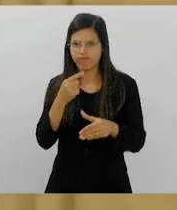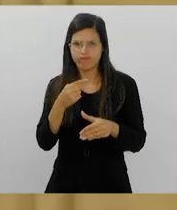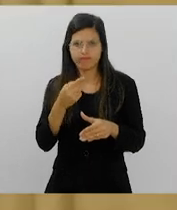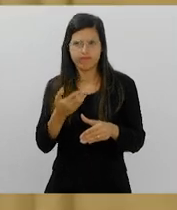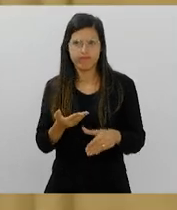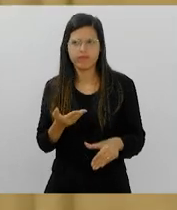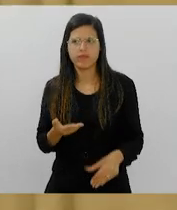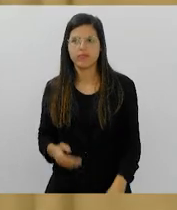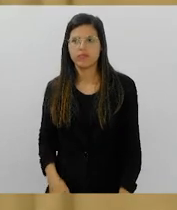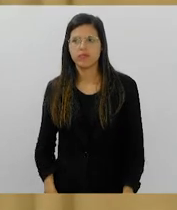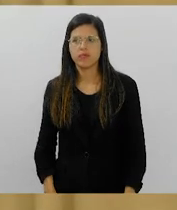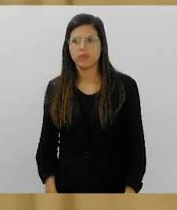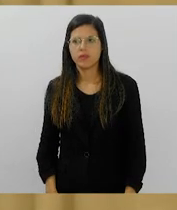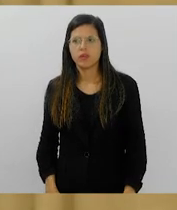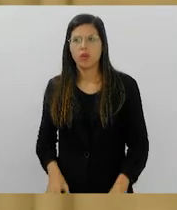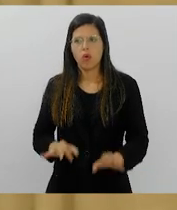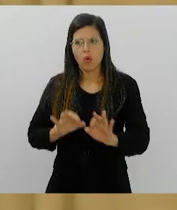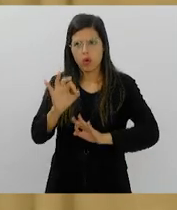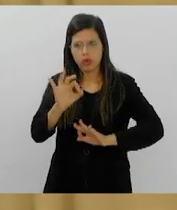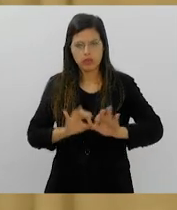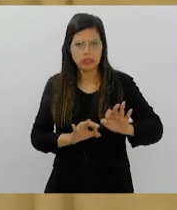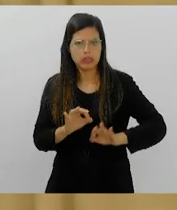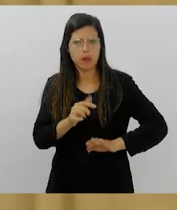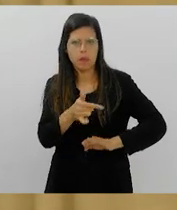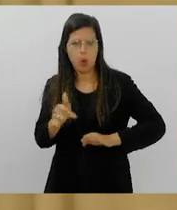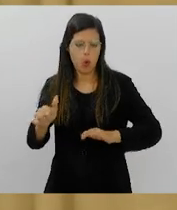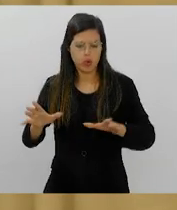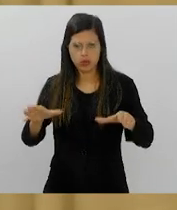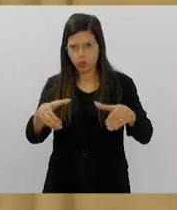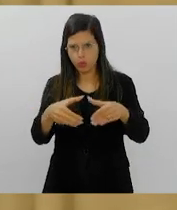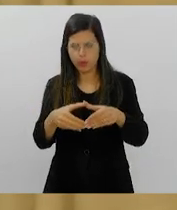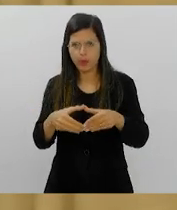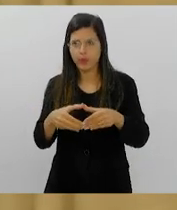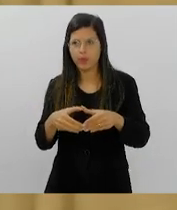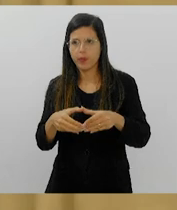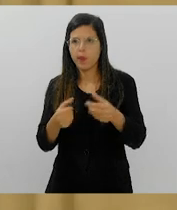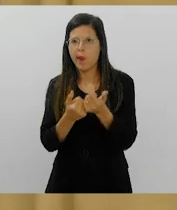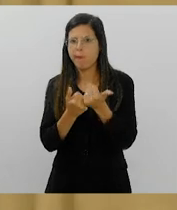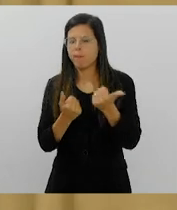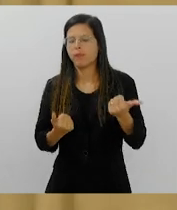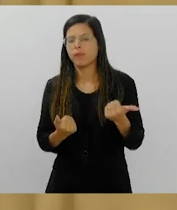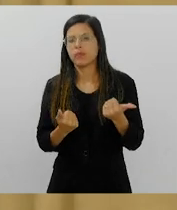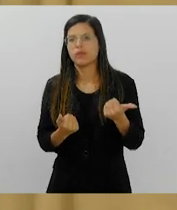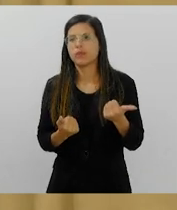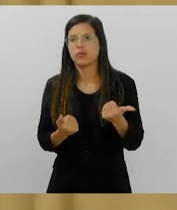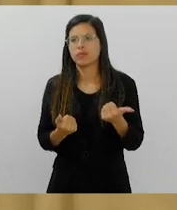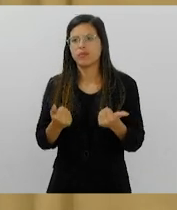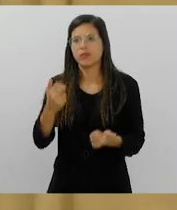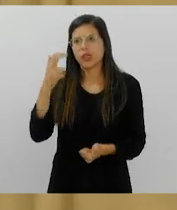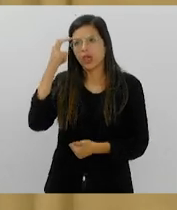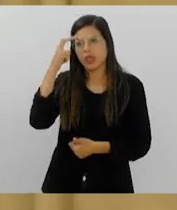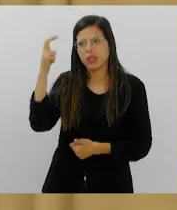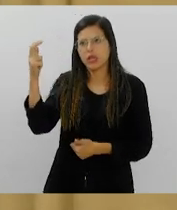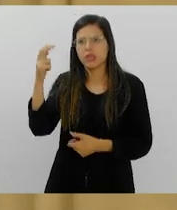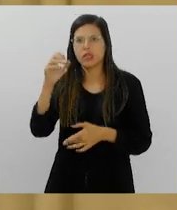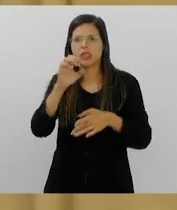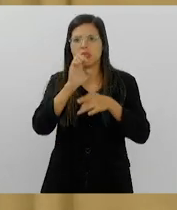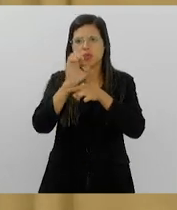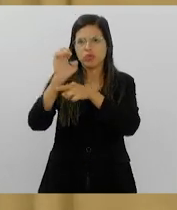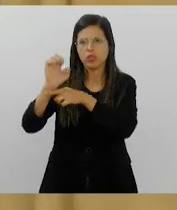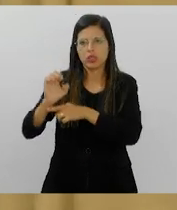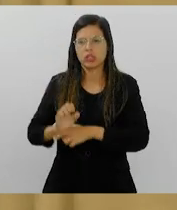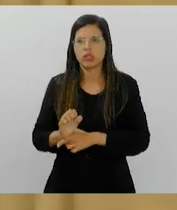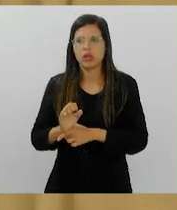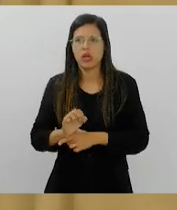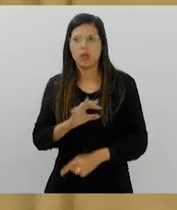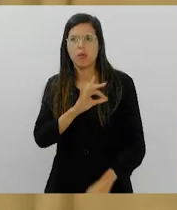Então, montamos uma força-tarefa. Contamos com o apoio da inteligência dos estados, das